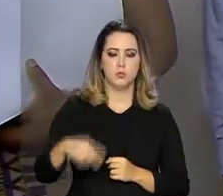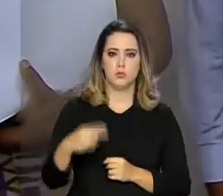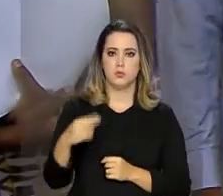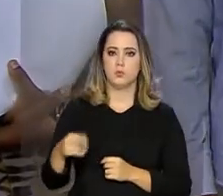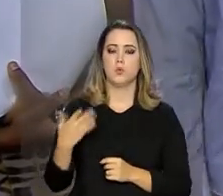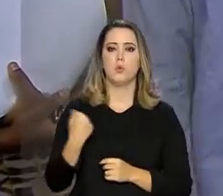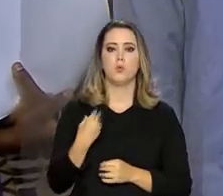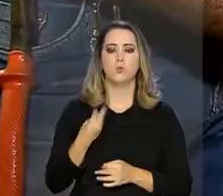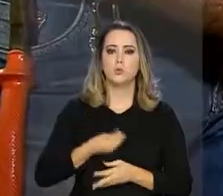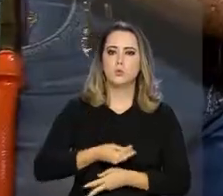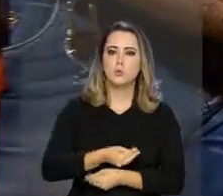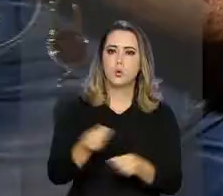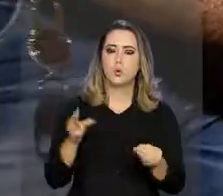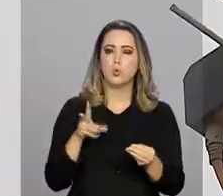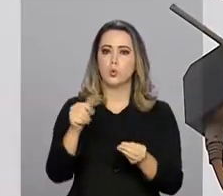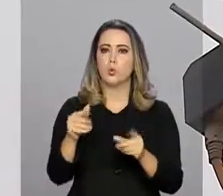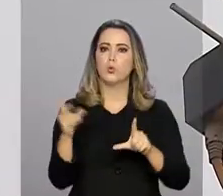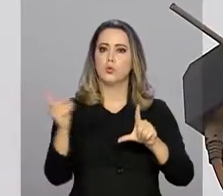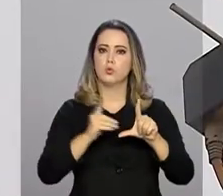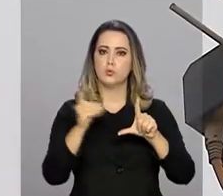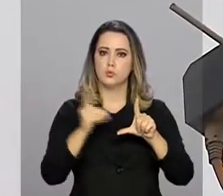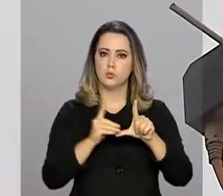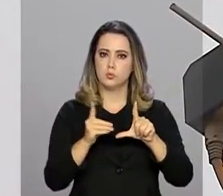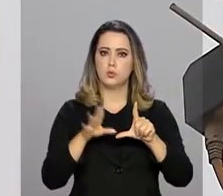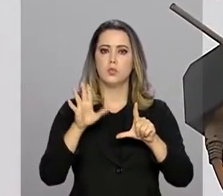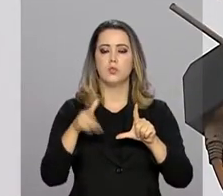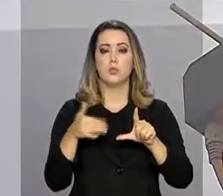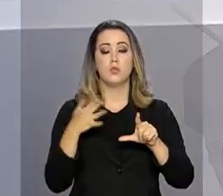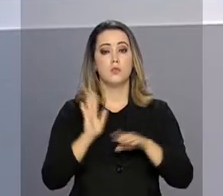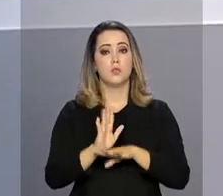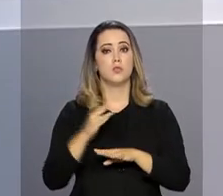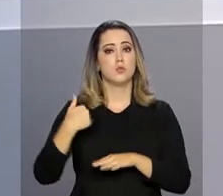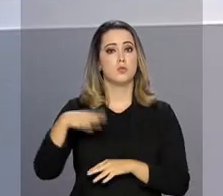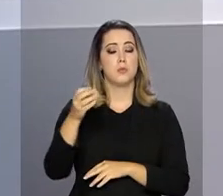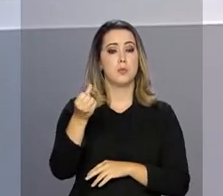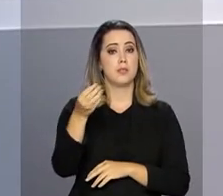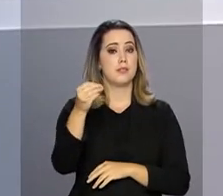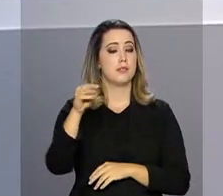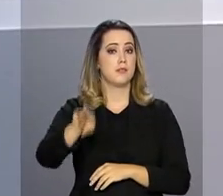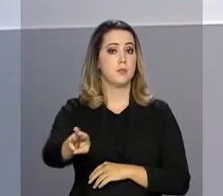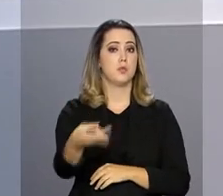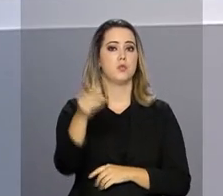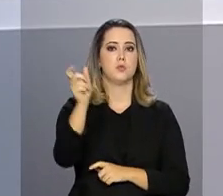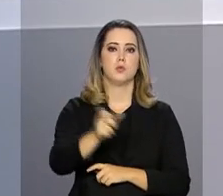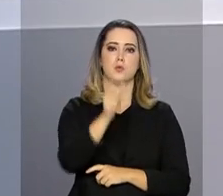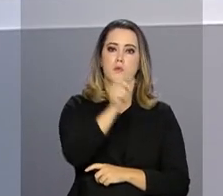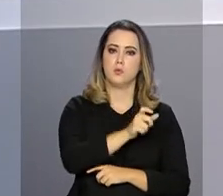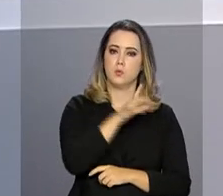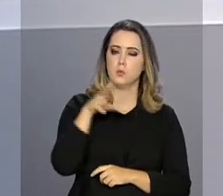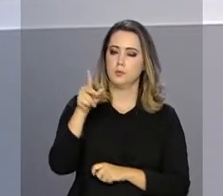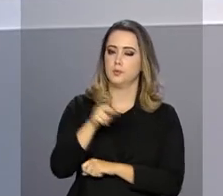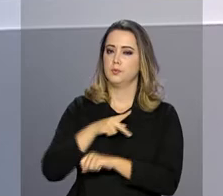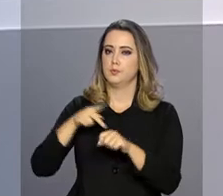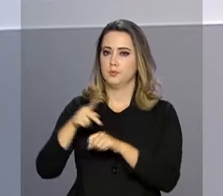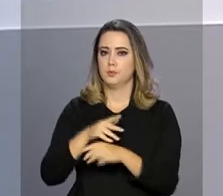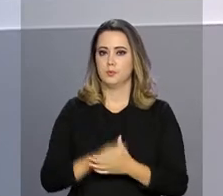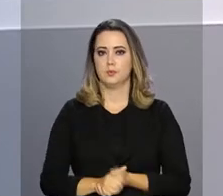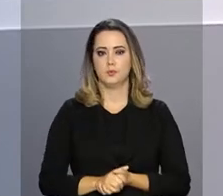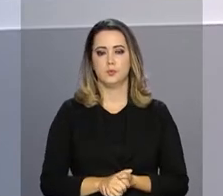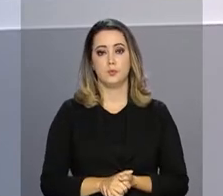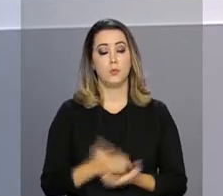a implantação do sistema brasileiro de tv digital vai atender cerca de 60 milhões de pessoas em todo o país